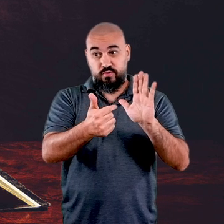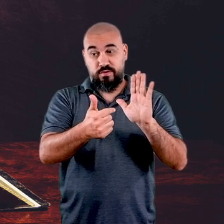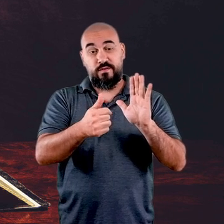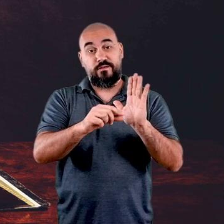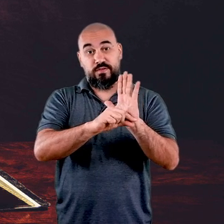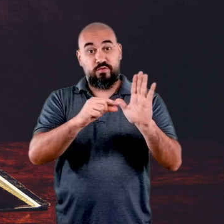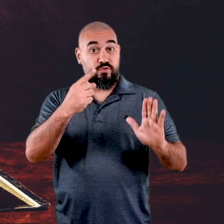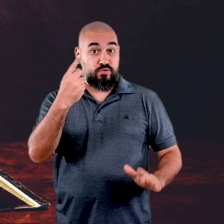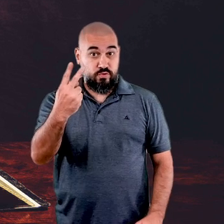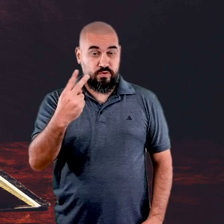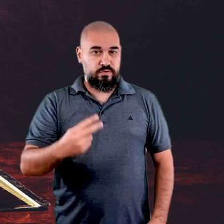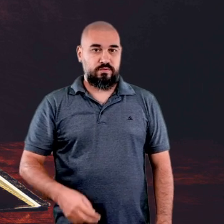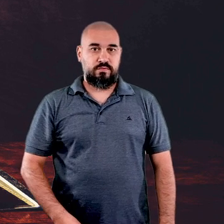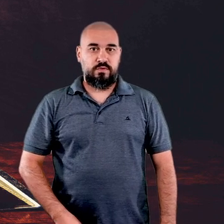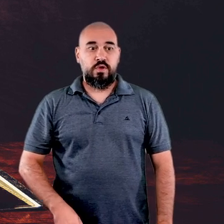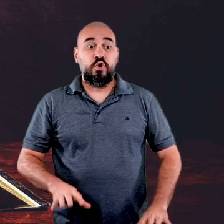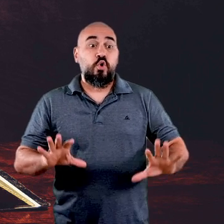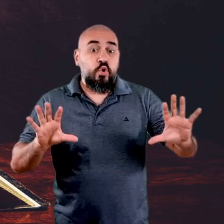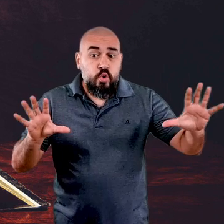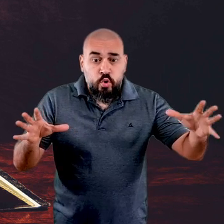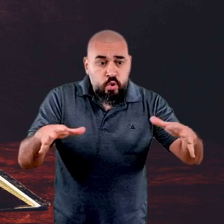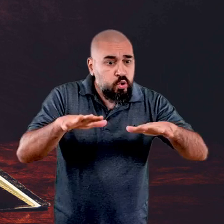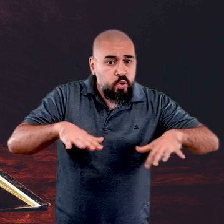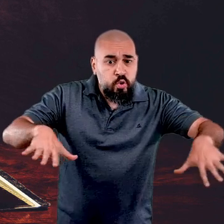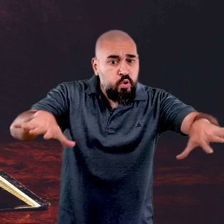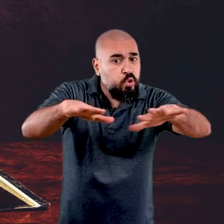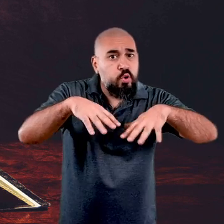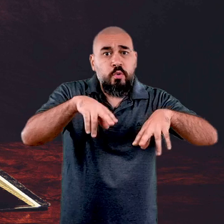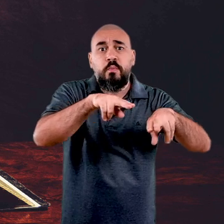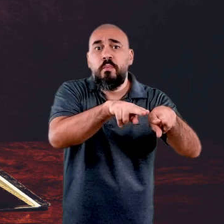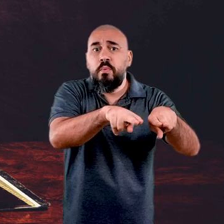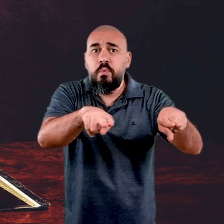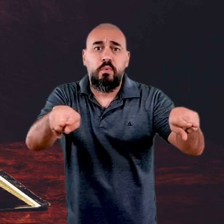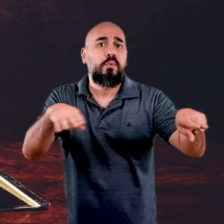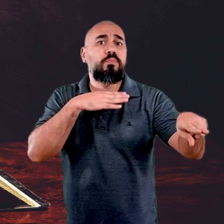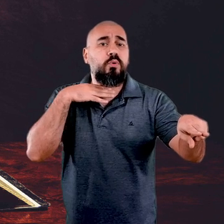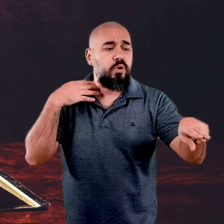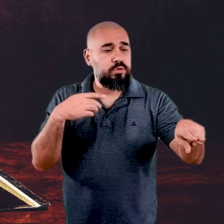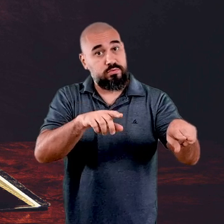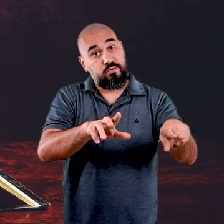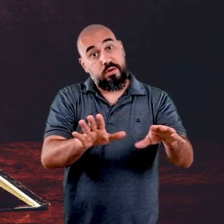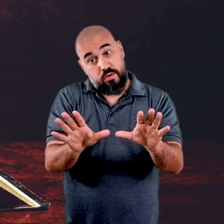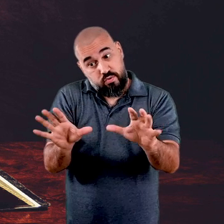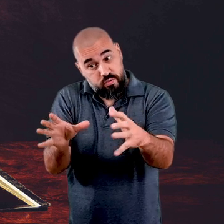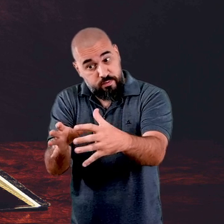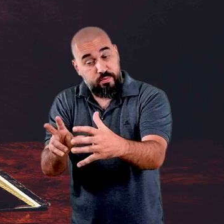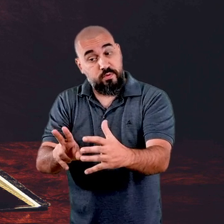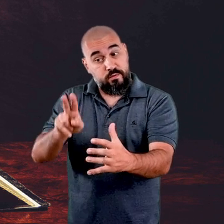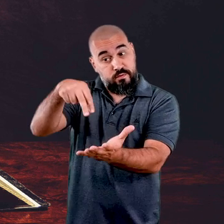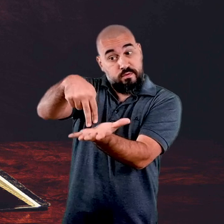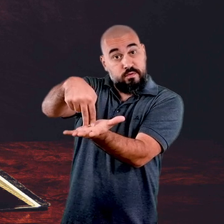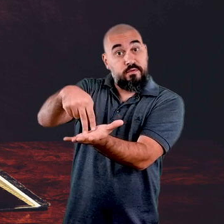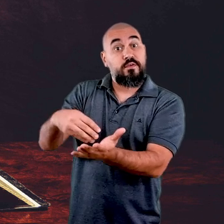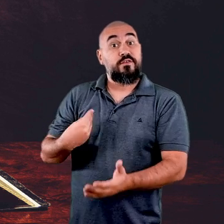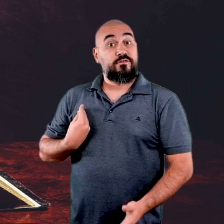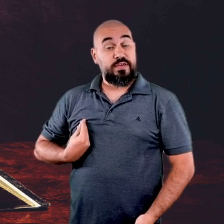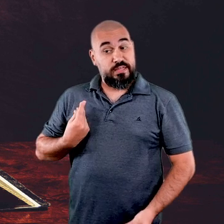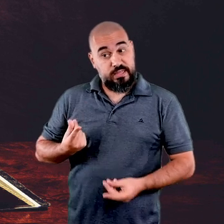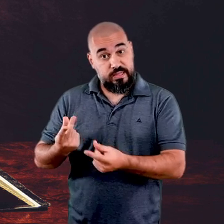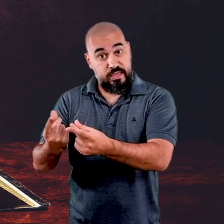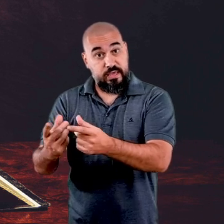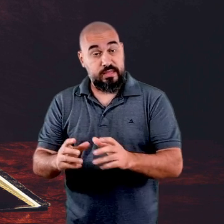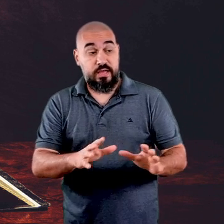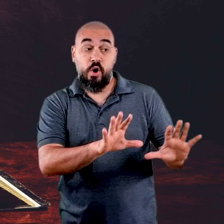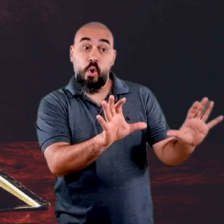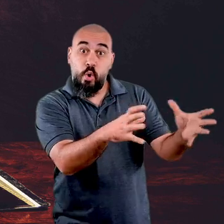dos que dormem no pó da terra ressuscitarão, uns para a vida eterna, outros para a vergonha e